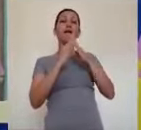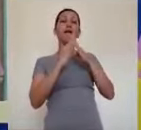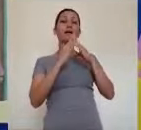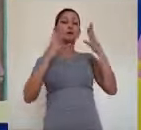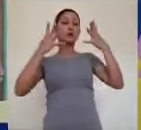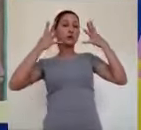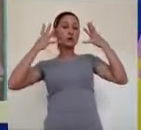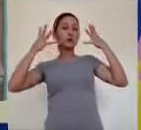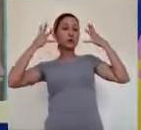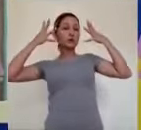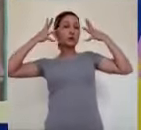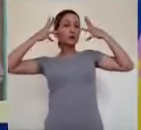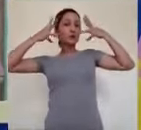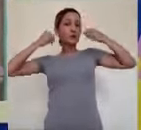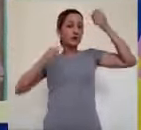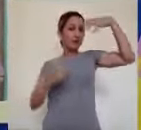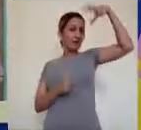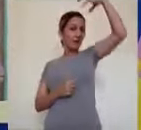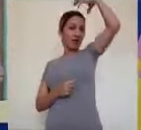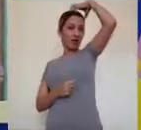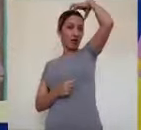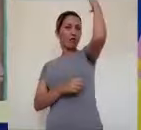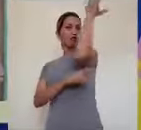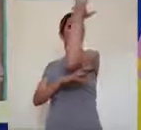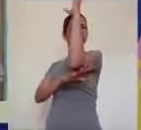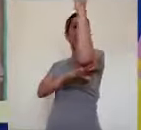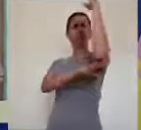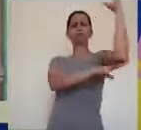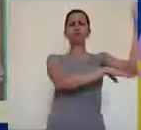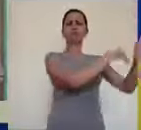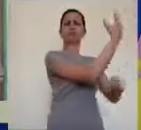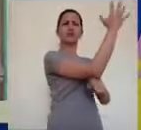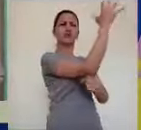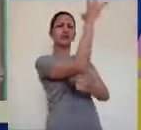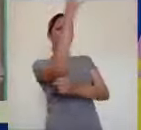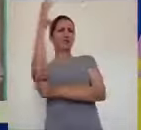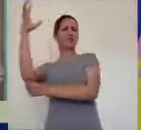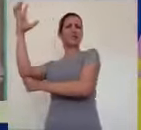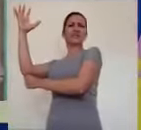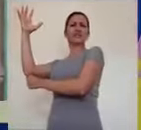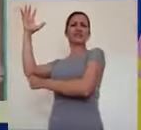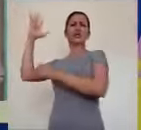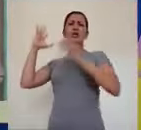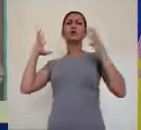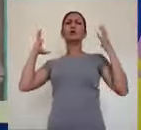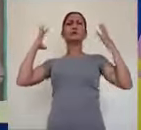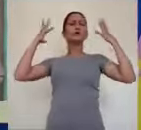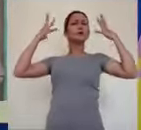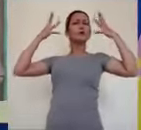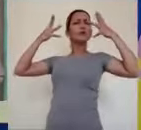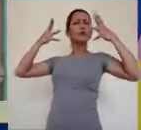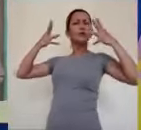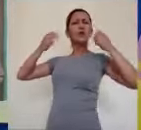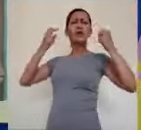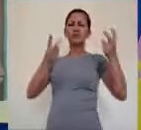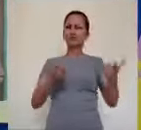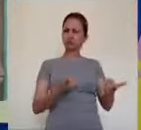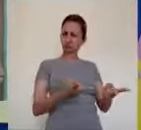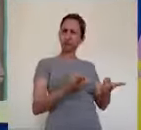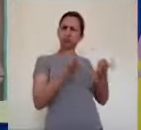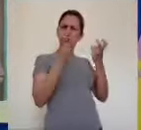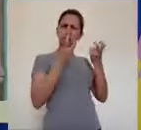ficava bem no meio da floresta e o leão ouviu a queixada da